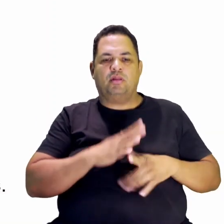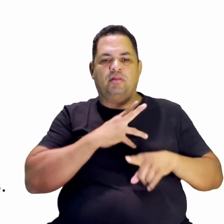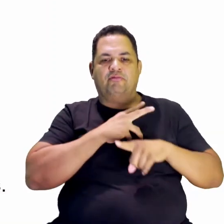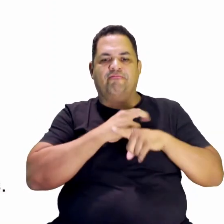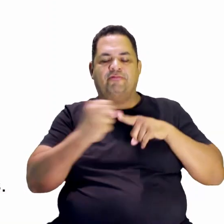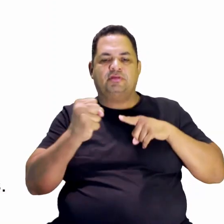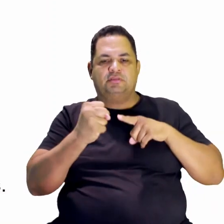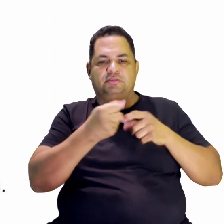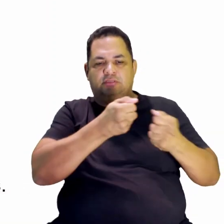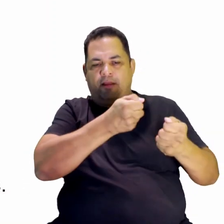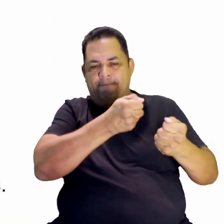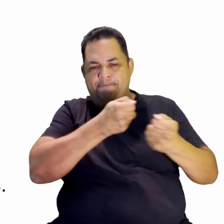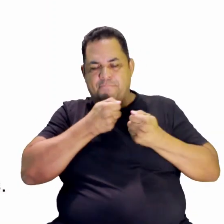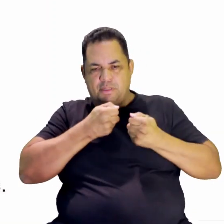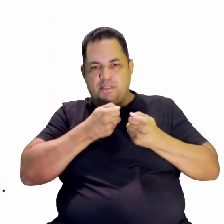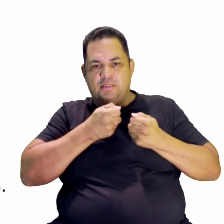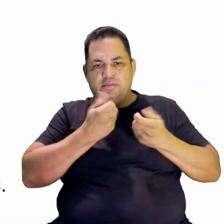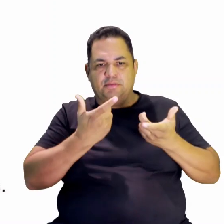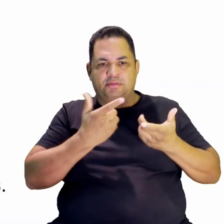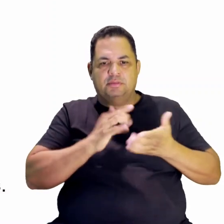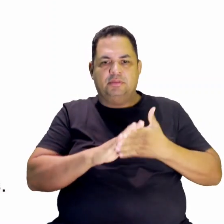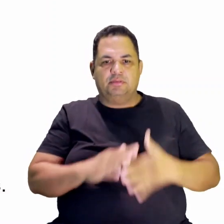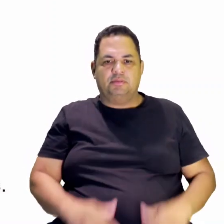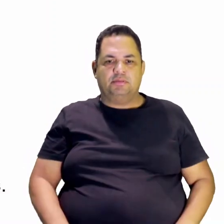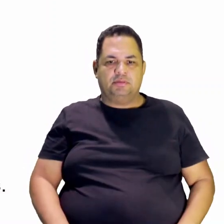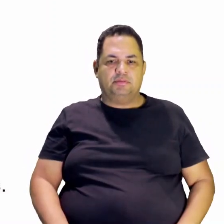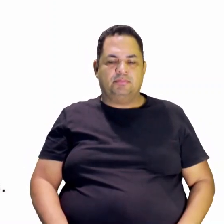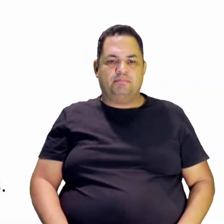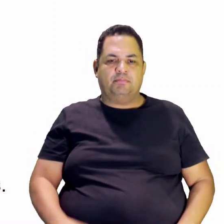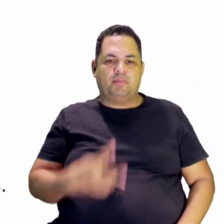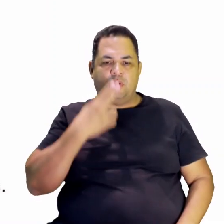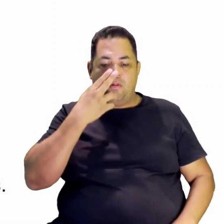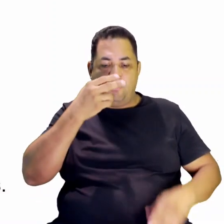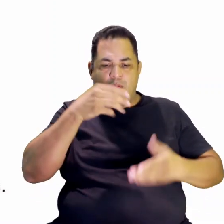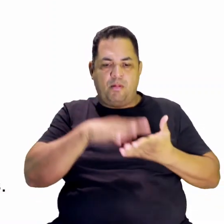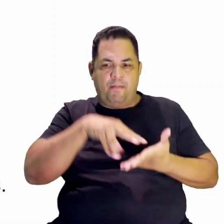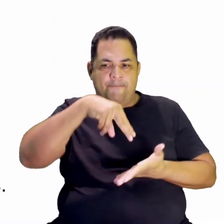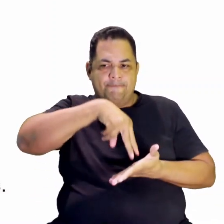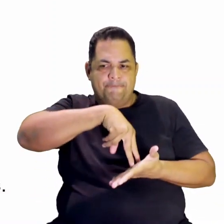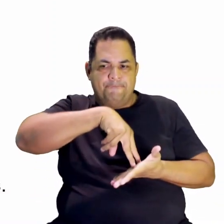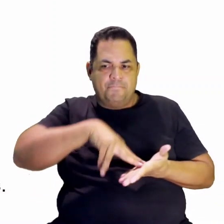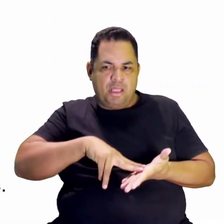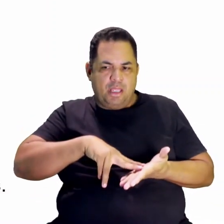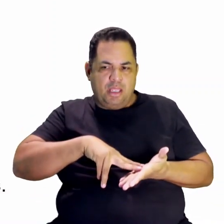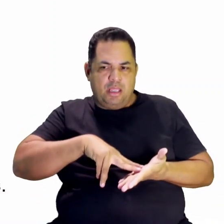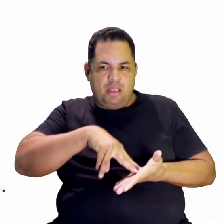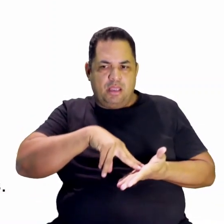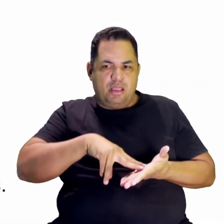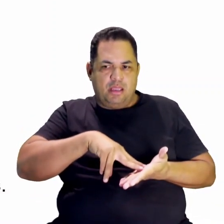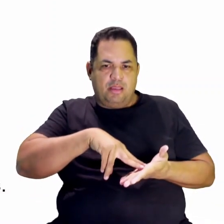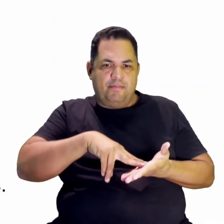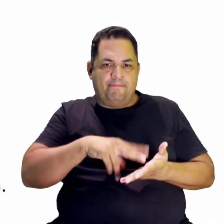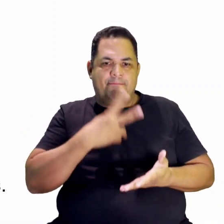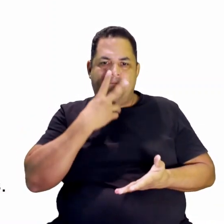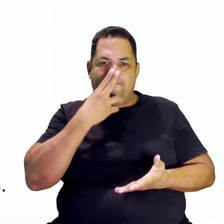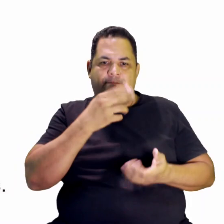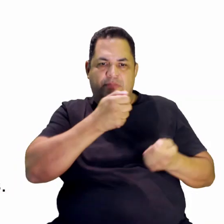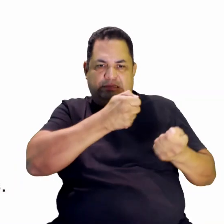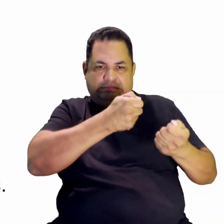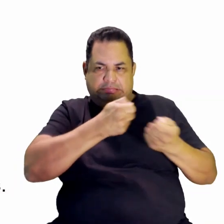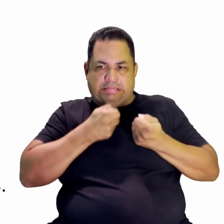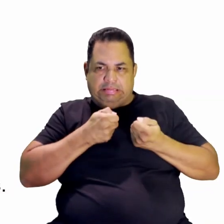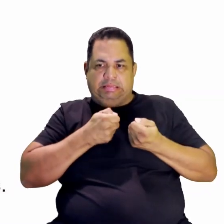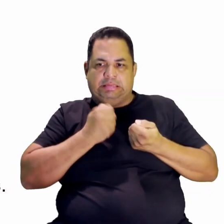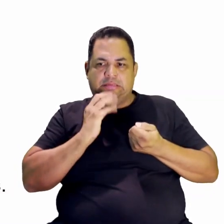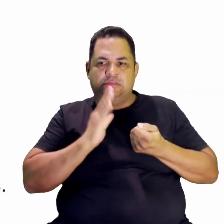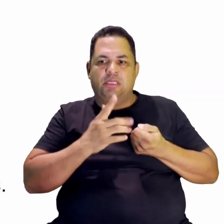equipe verde. Pode ver que a posição dos pés da equipe verde dá a impressão, e a vermelha, do jeito que ela está, dá a impressão que ela está arrastando